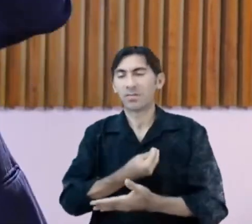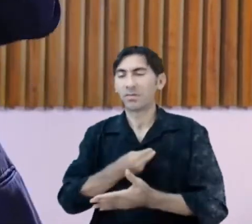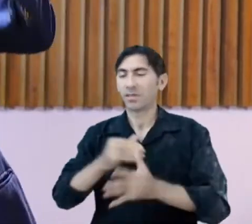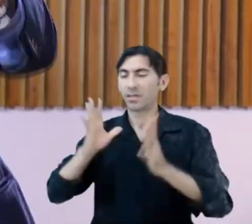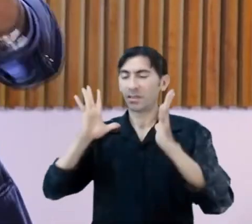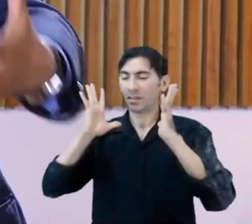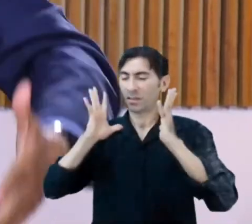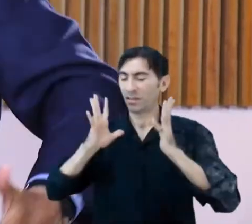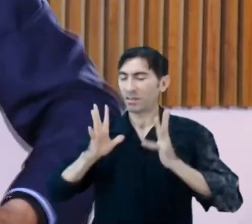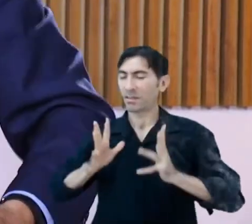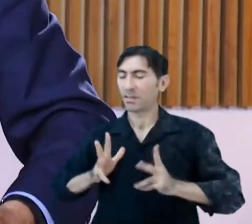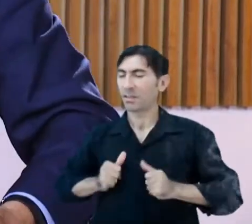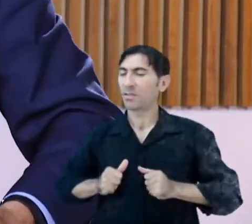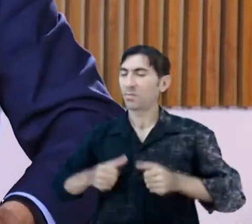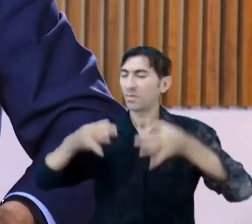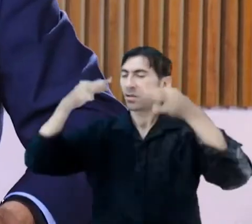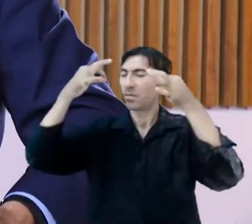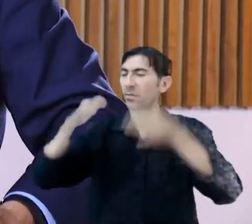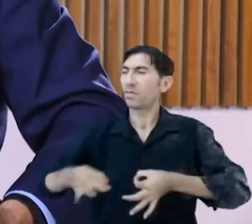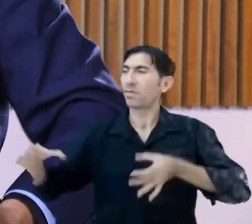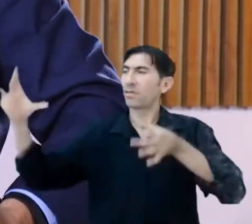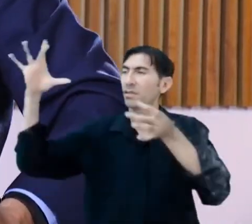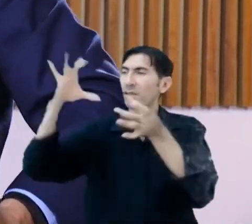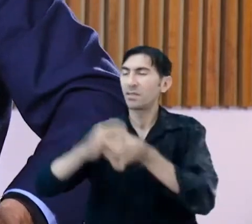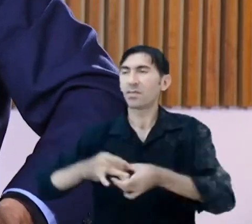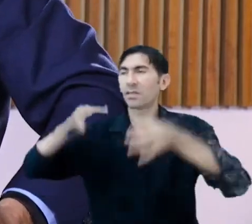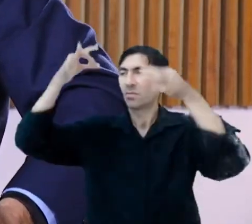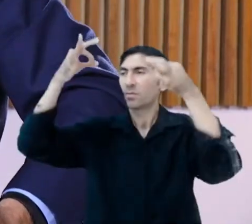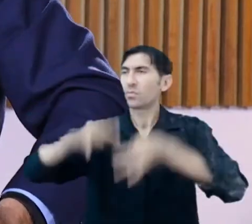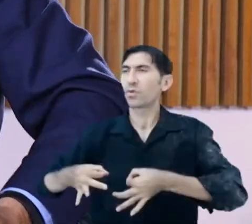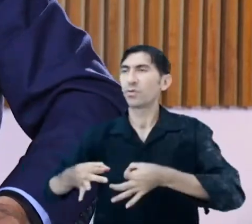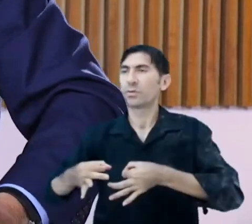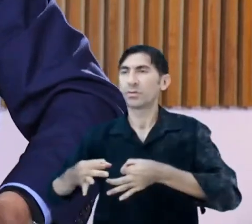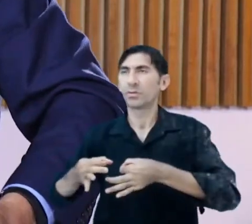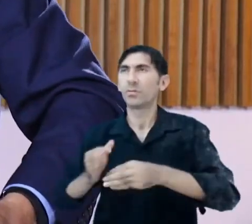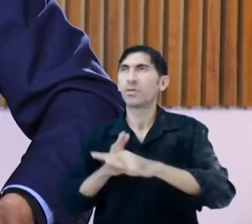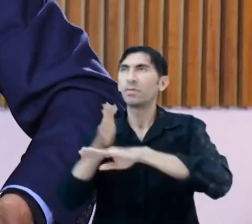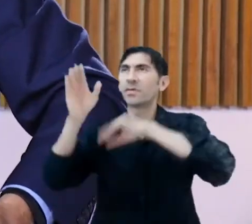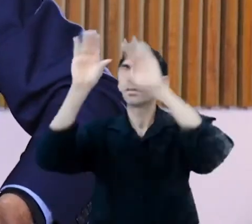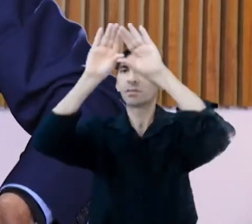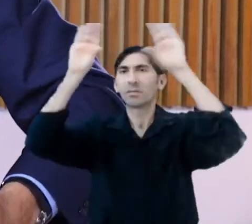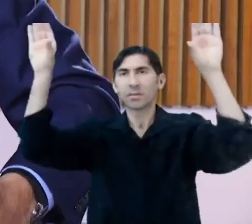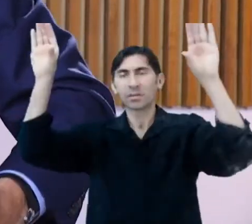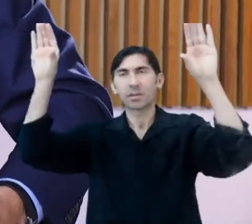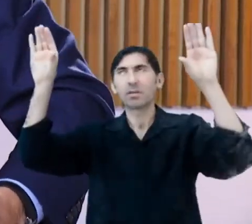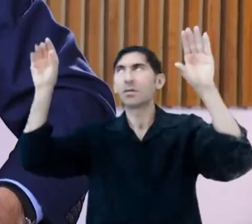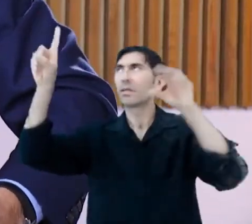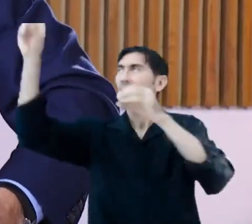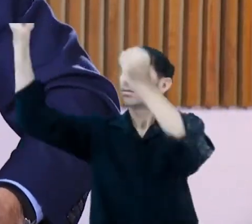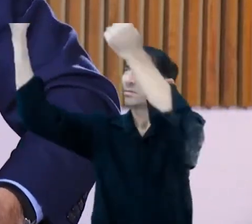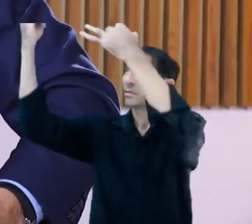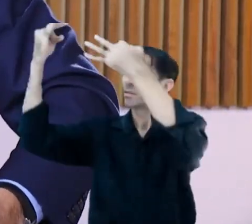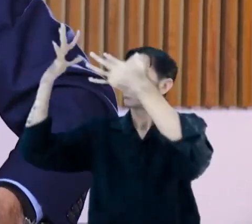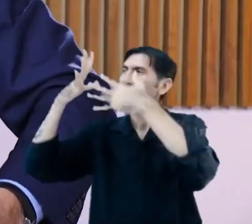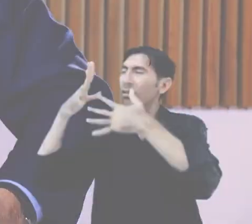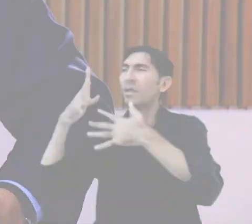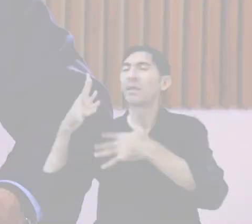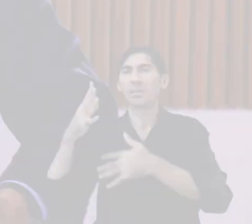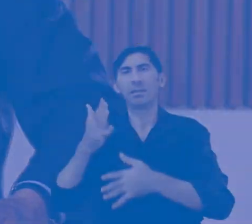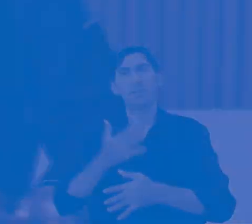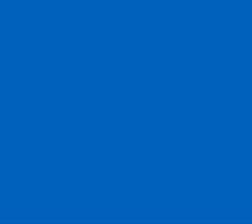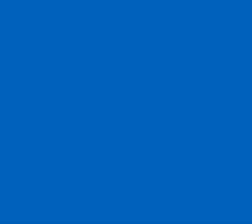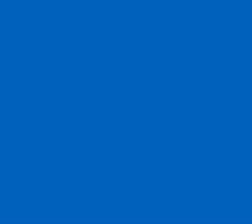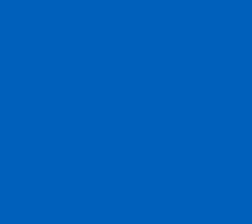assim estaremos preparados para a trasladação. Deus nos dê sua graça para que essa seja a minha e a tua experiência.